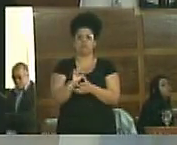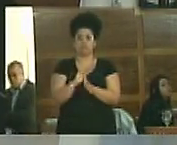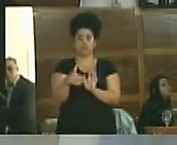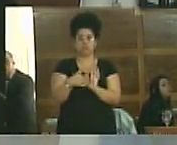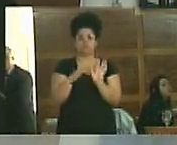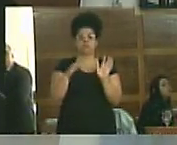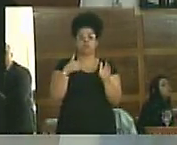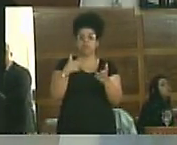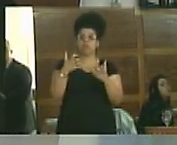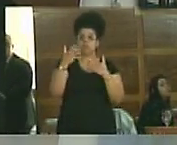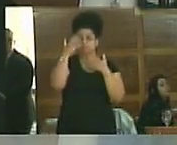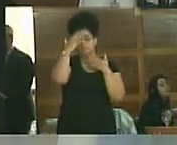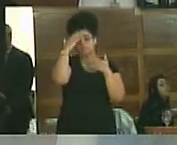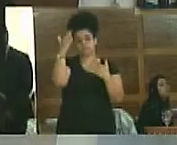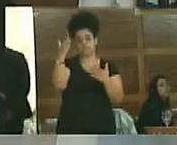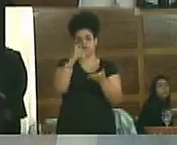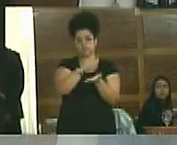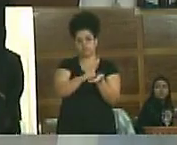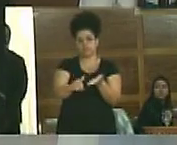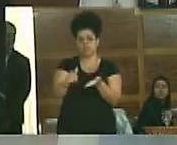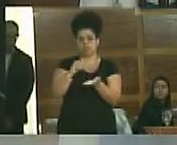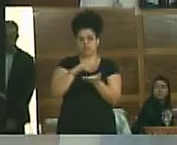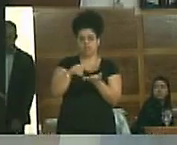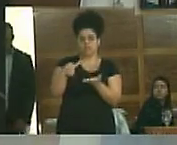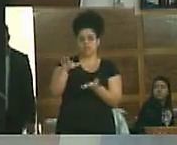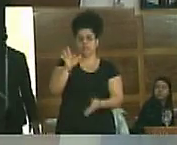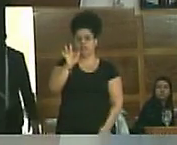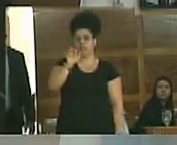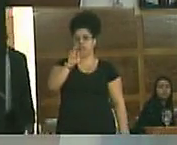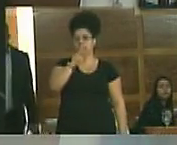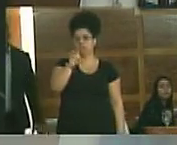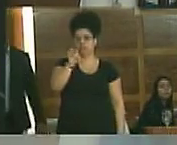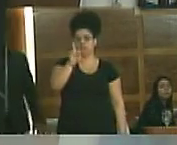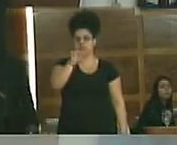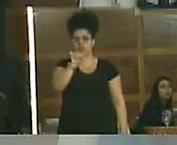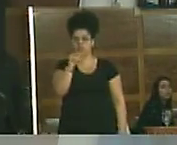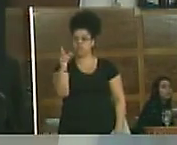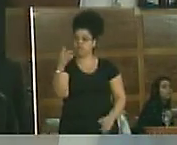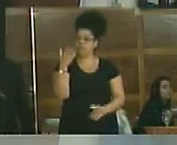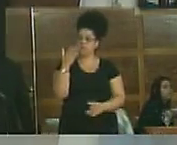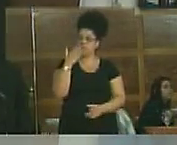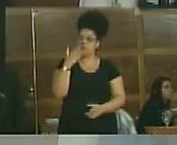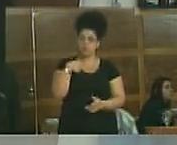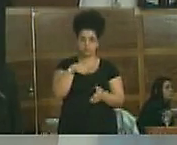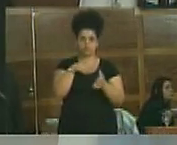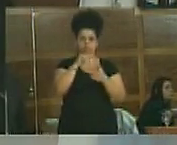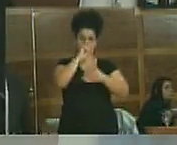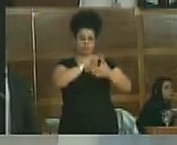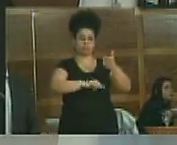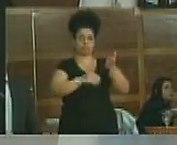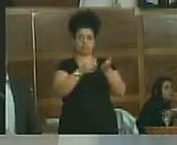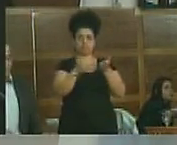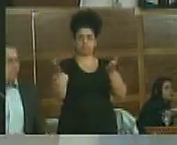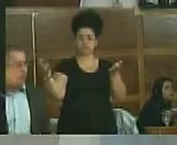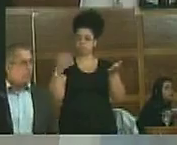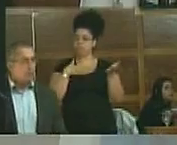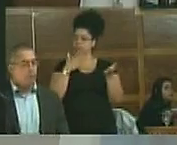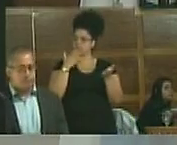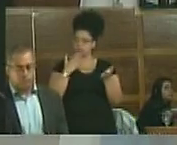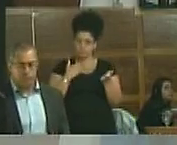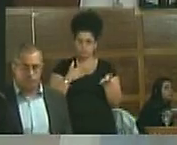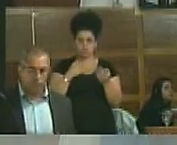quero aqui agradecer ao secretário Ferretti, que atendeu a minha solicitação no dia da nossa